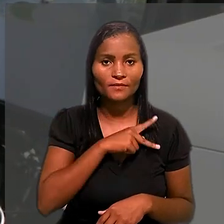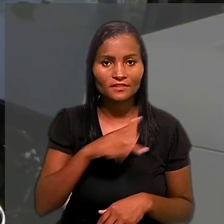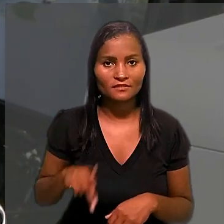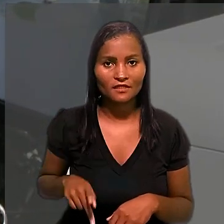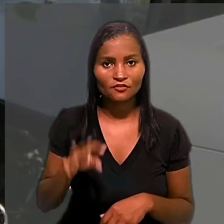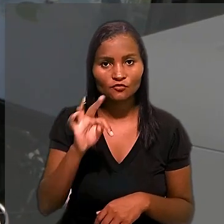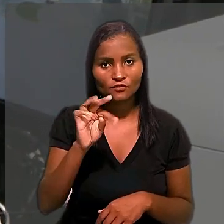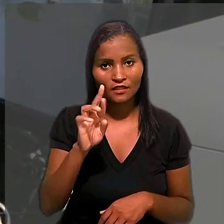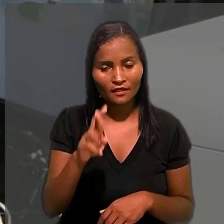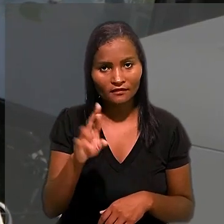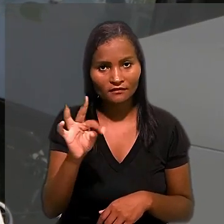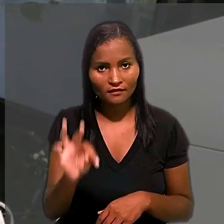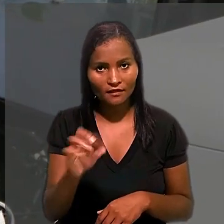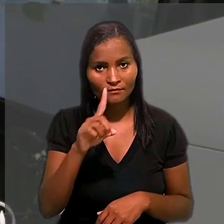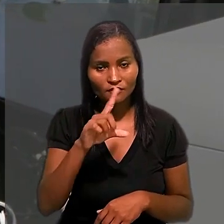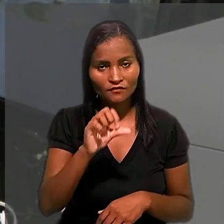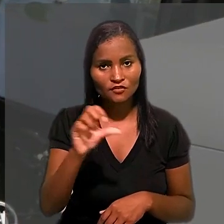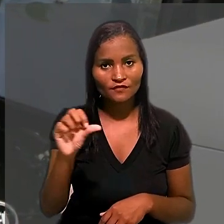do TRT entre